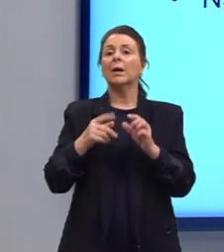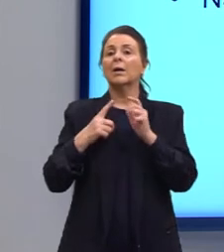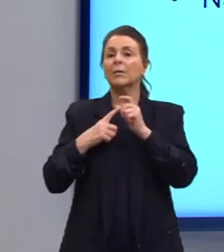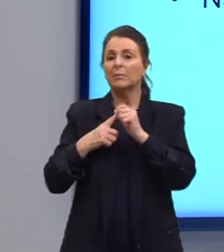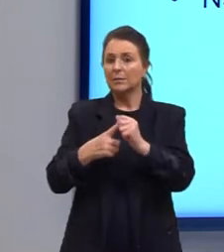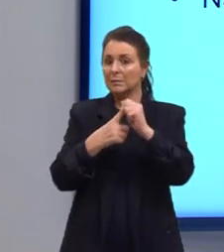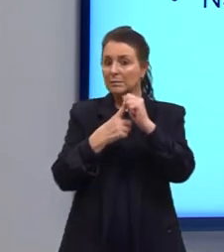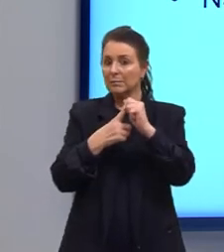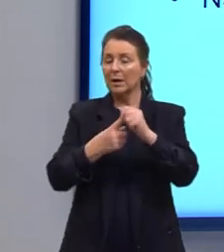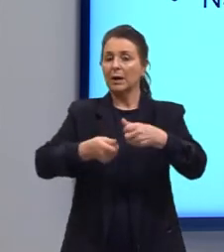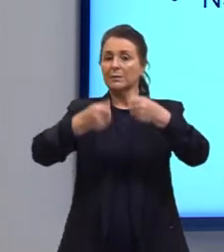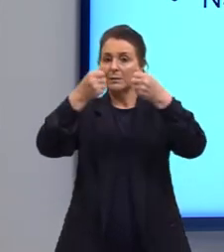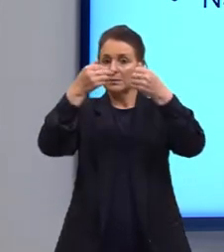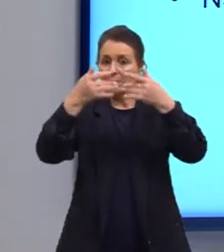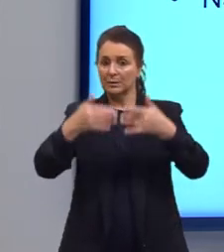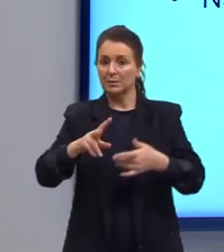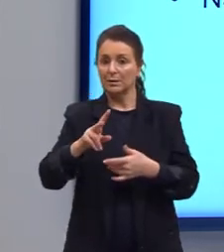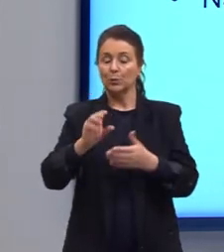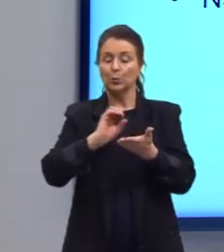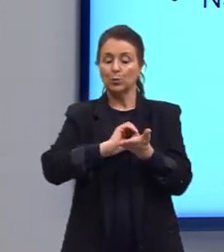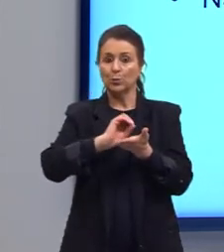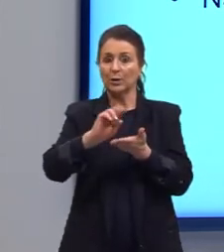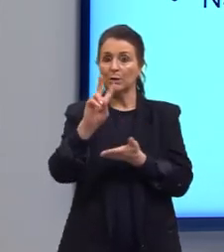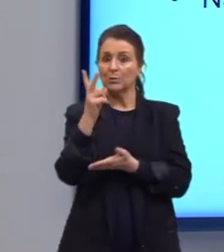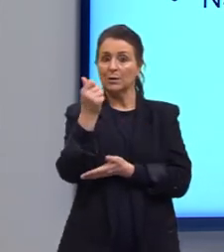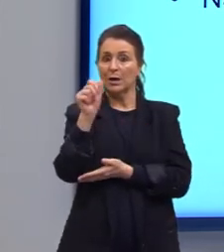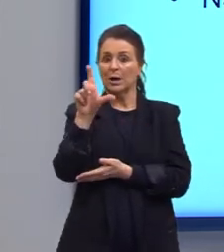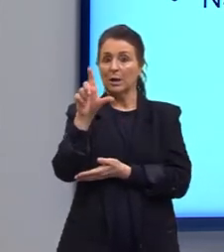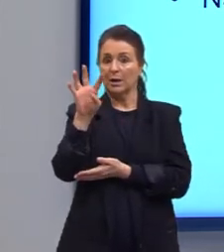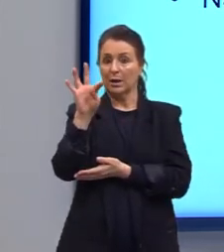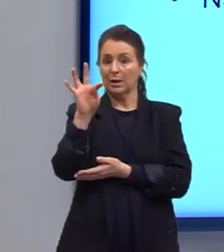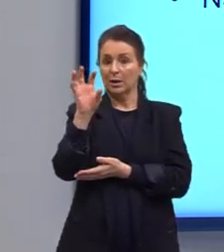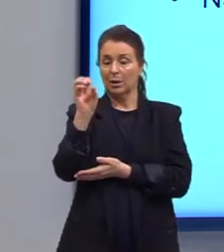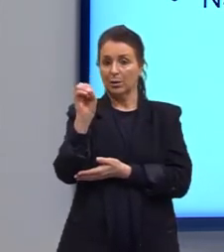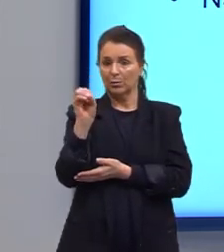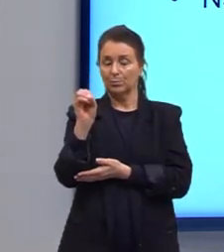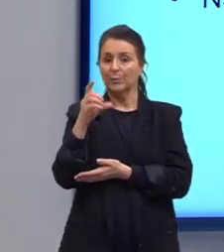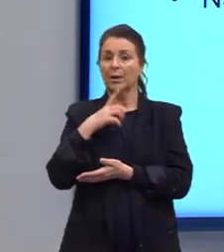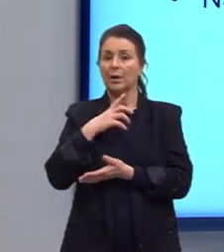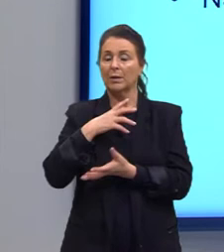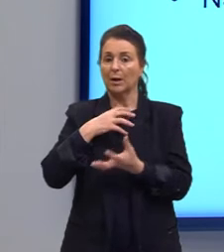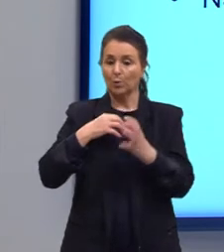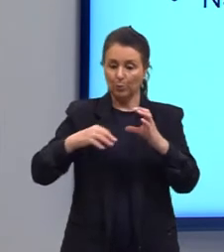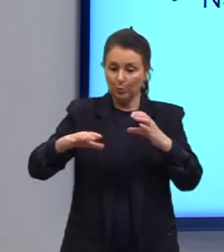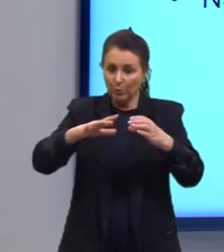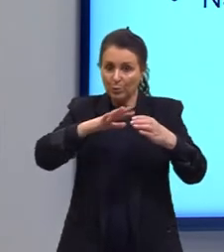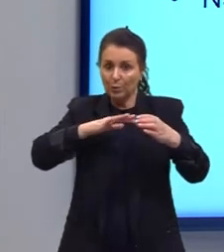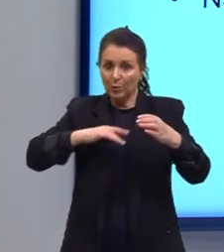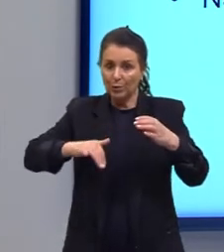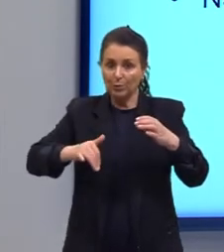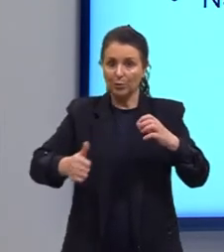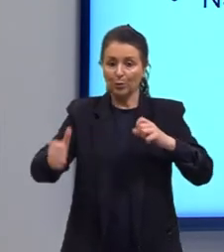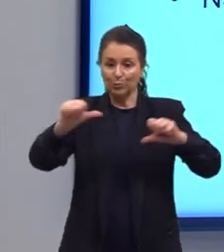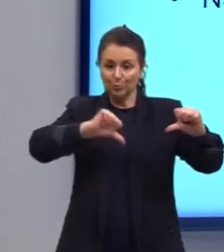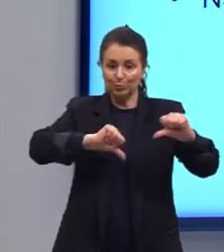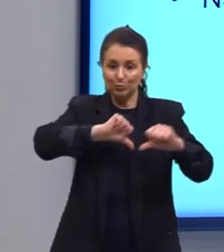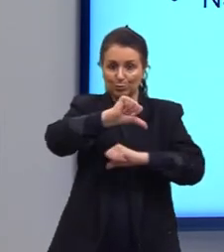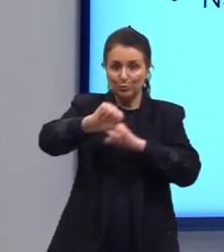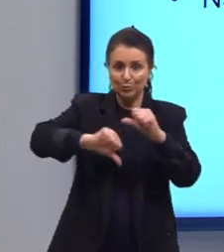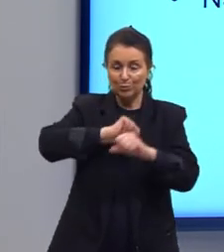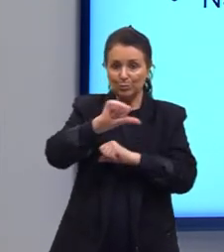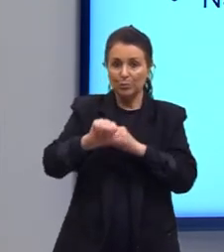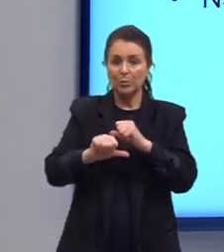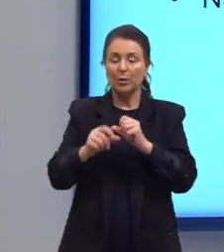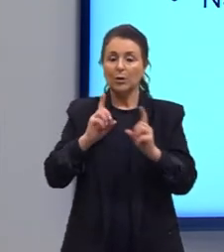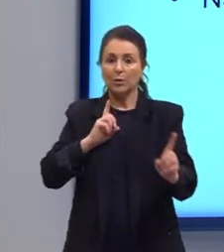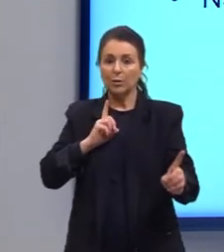características dos aletos orgânicos eles possuem uma alta reatividade até pela presença desse elogio eles